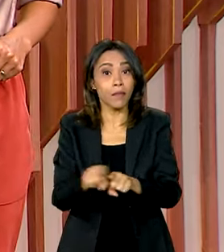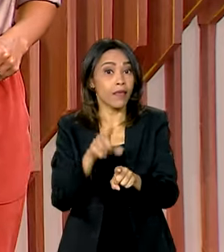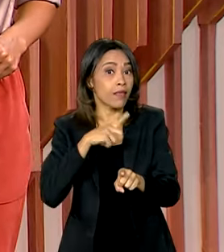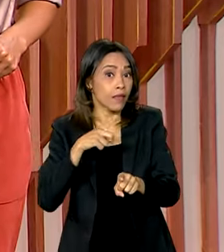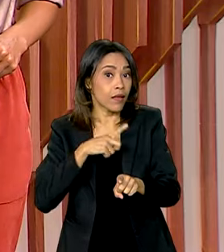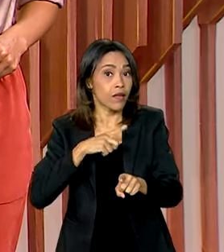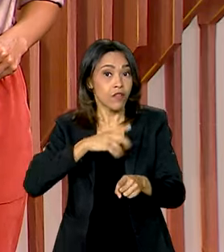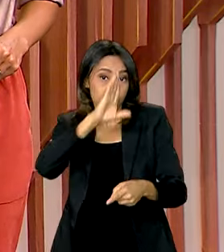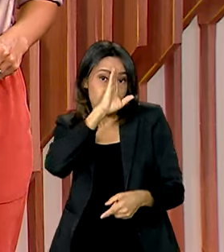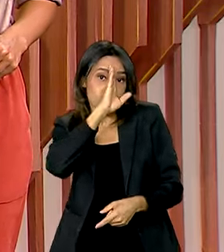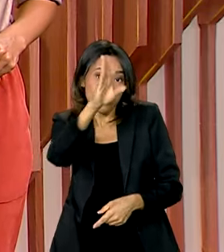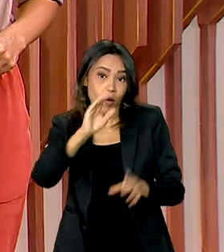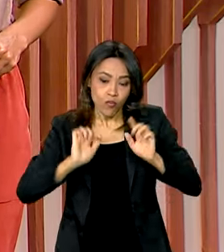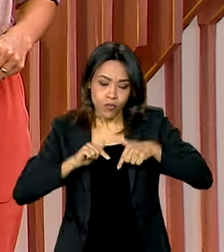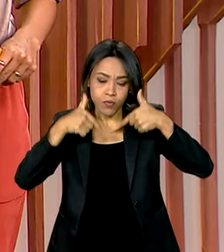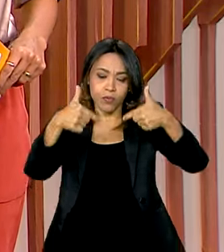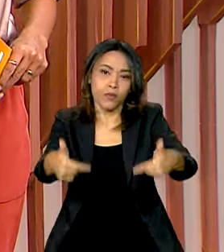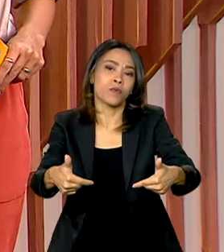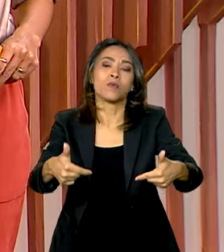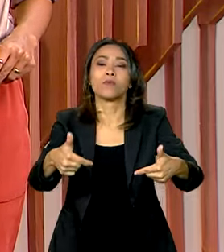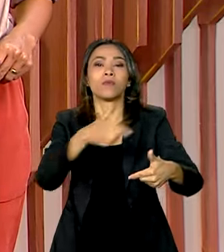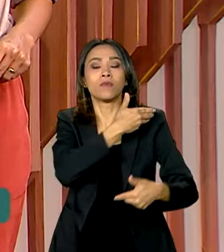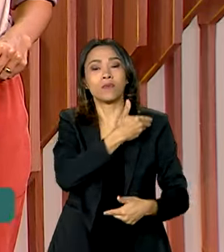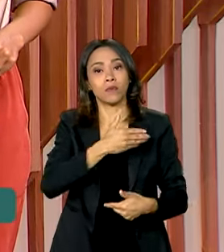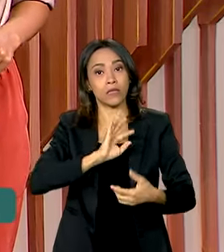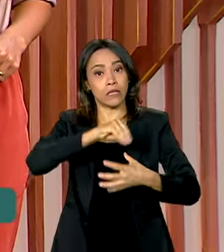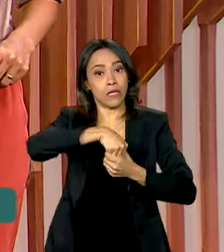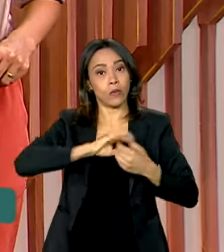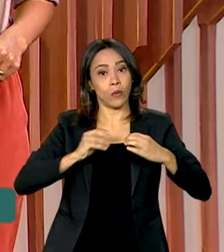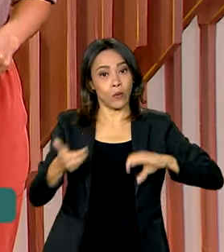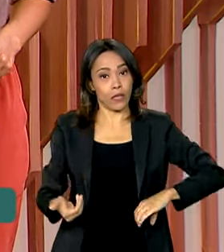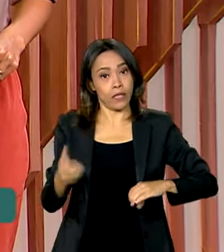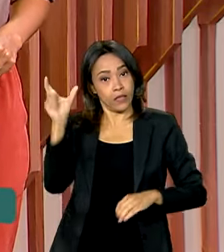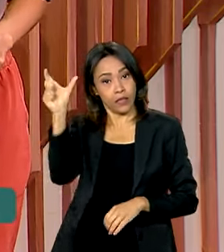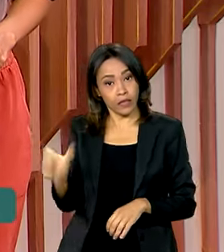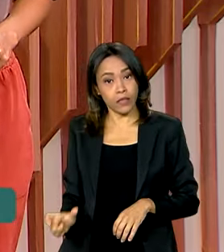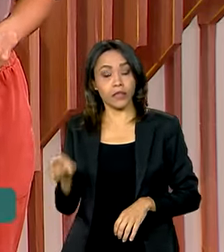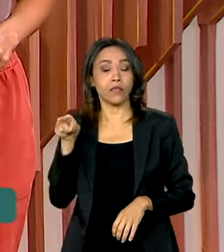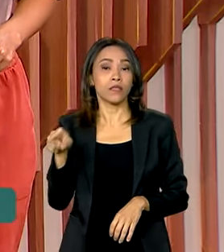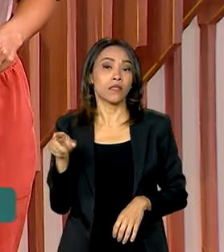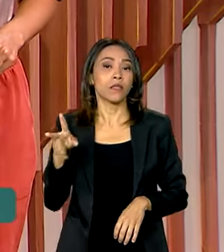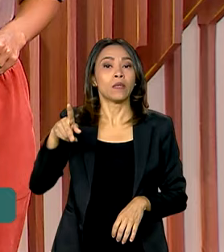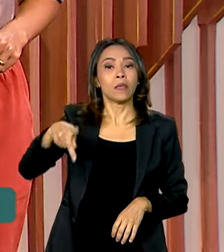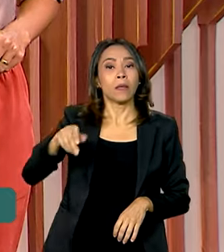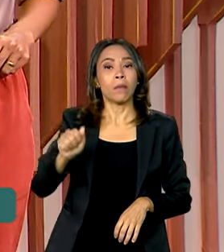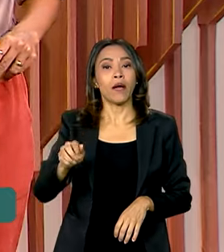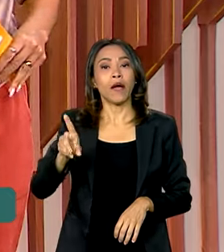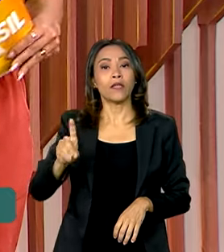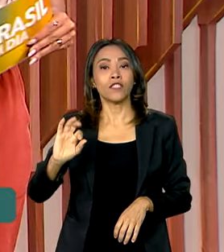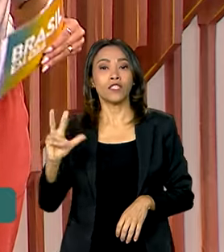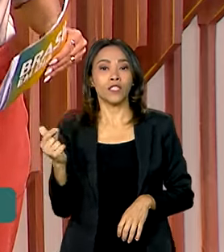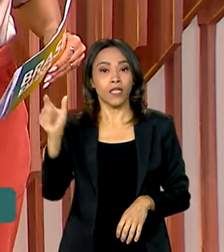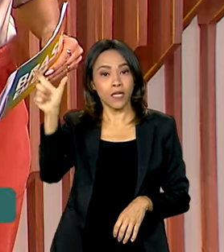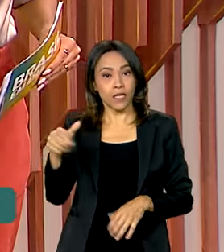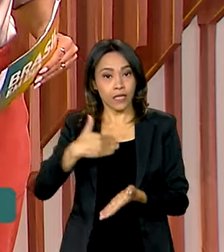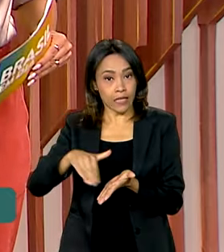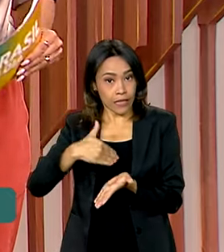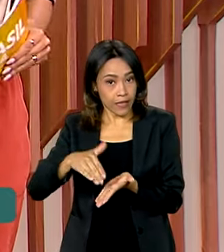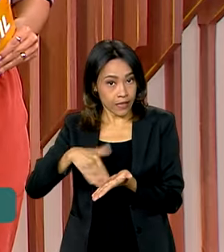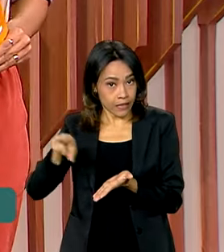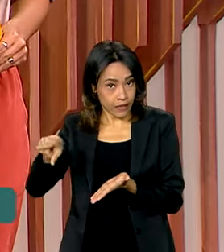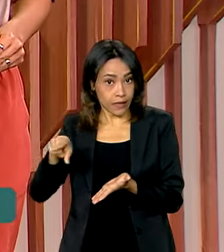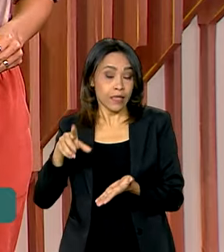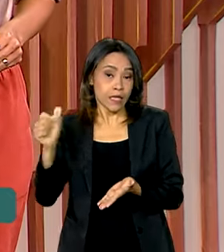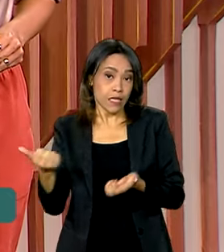do governo no Congresso. Alexandre Padilha, da Secretaria de Relações Institucionais, afirmou que a regulamentação